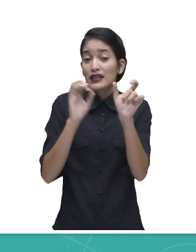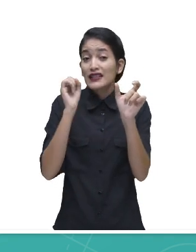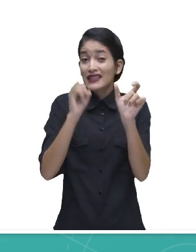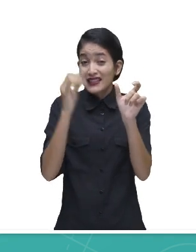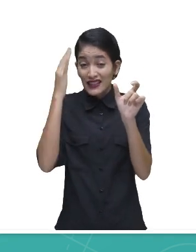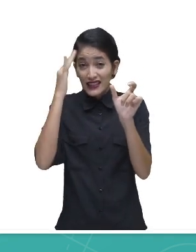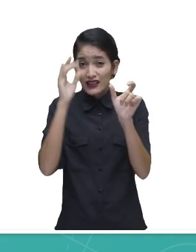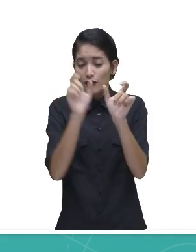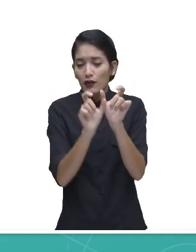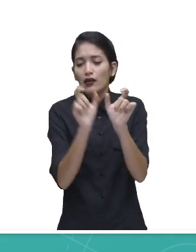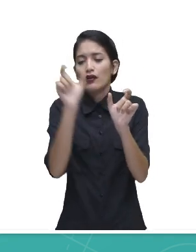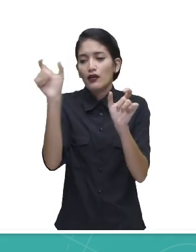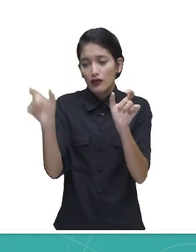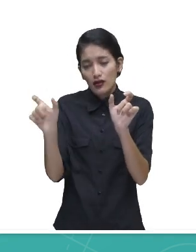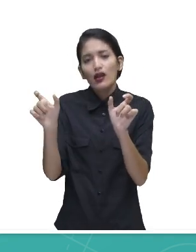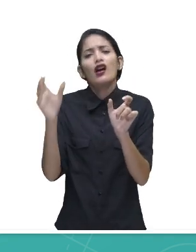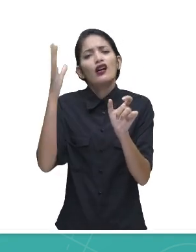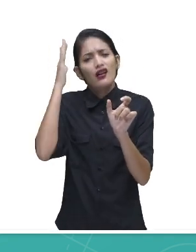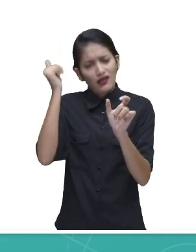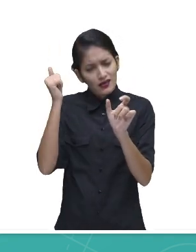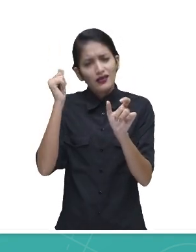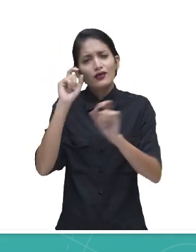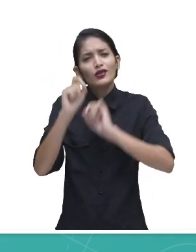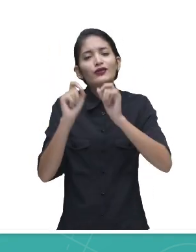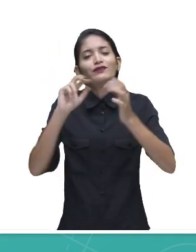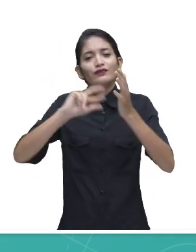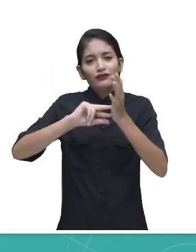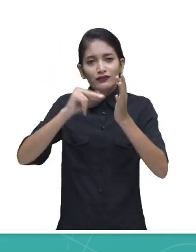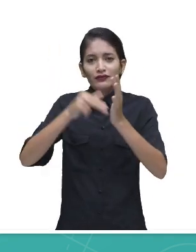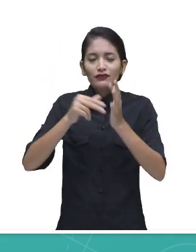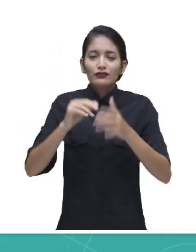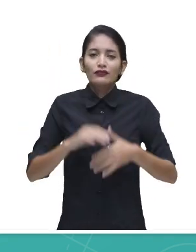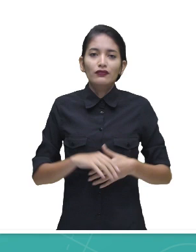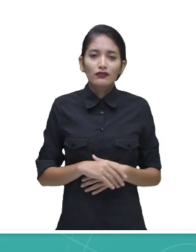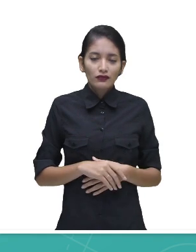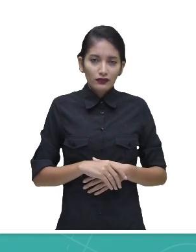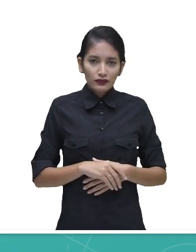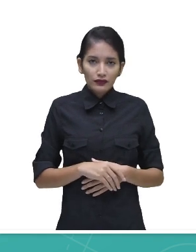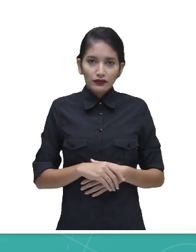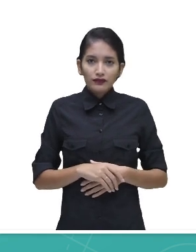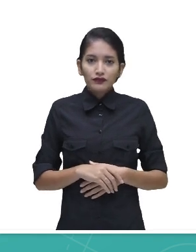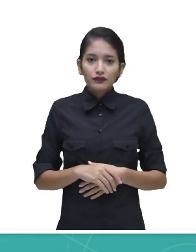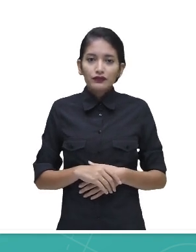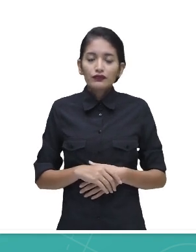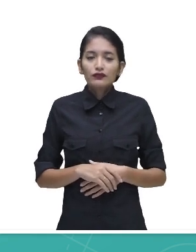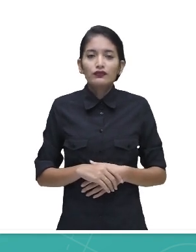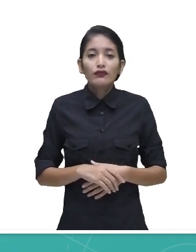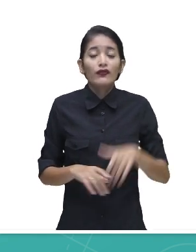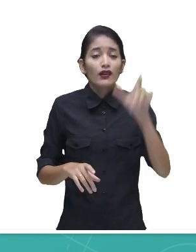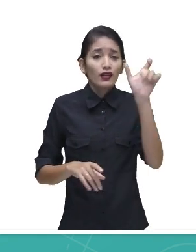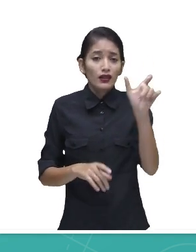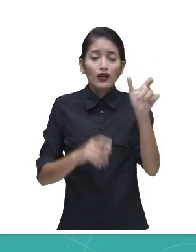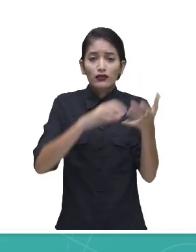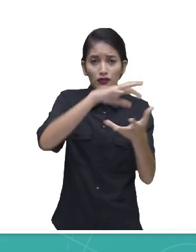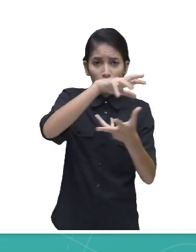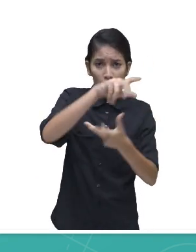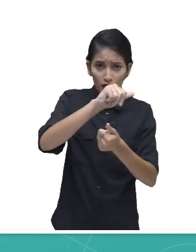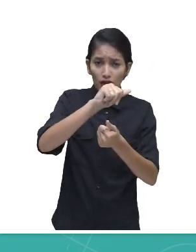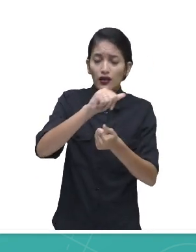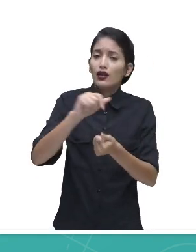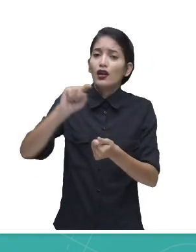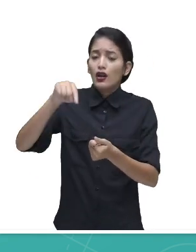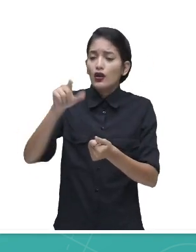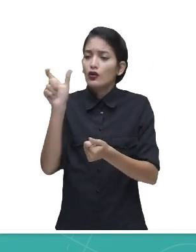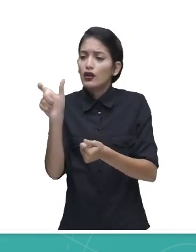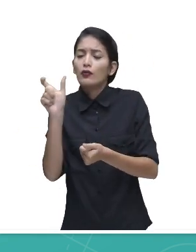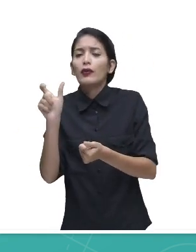e o sufixo, eu tenho uma noção do que significa. Então, geo, terra, centro, centro, cêntrico,